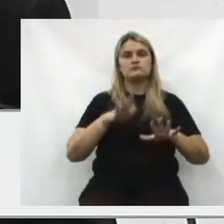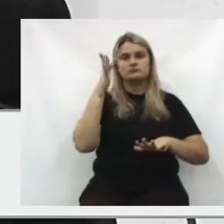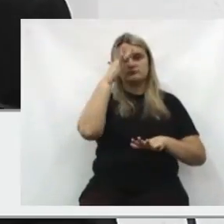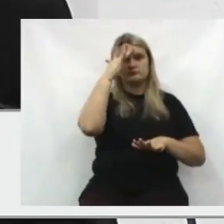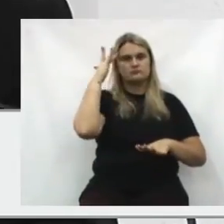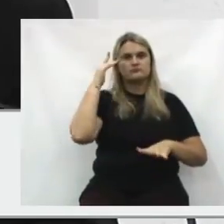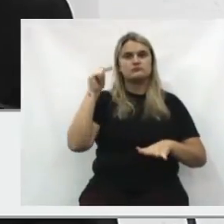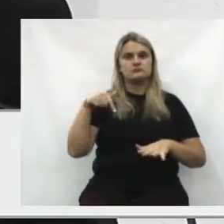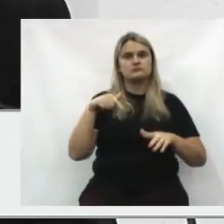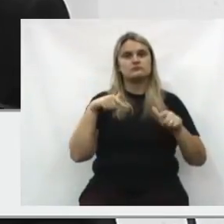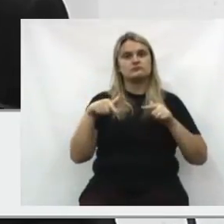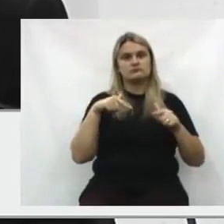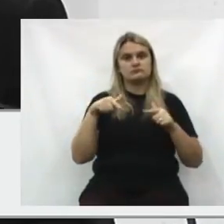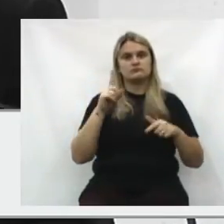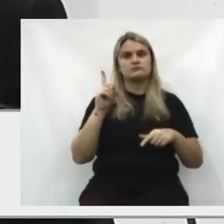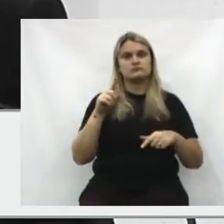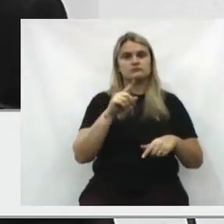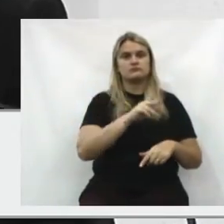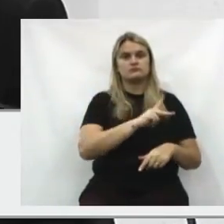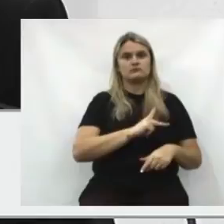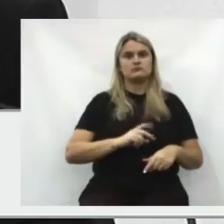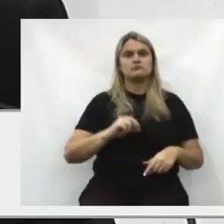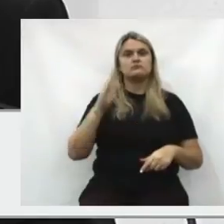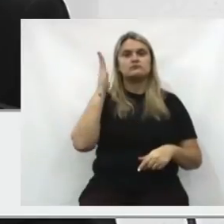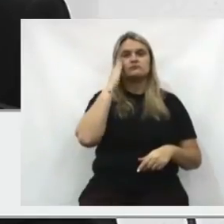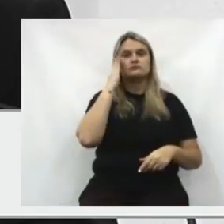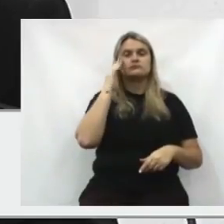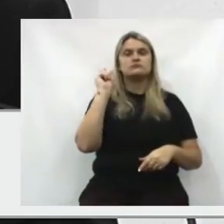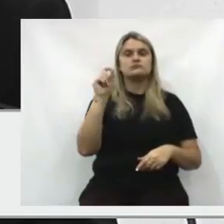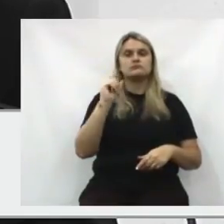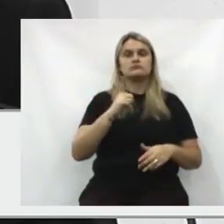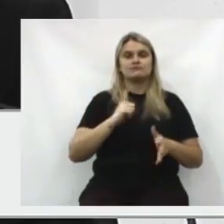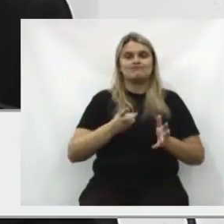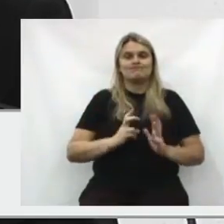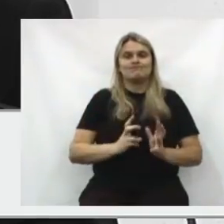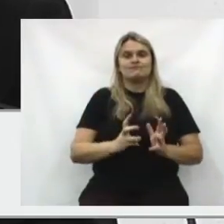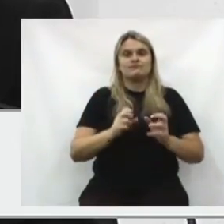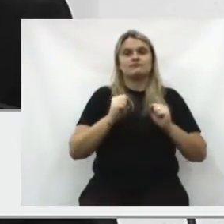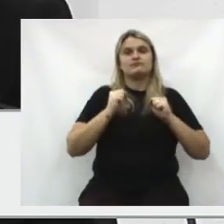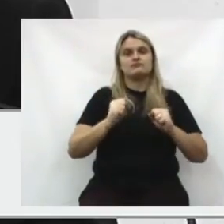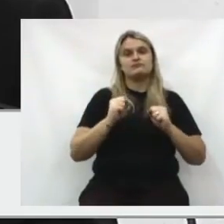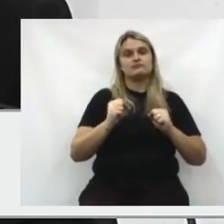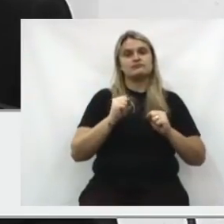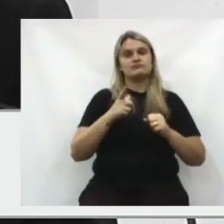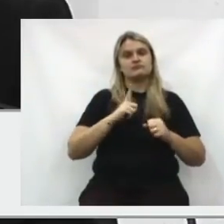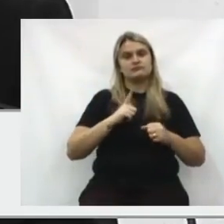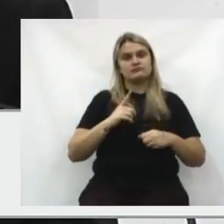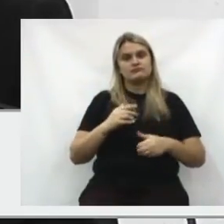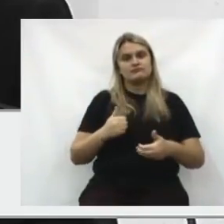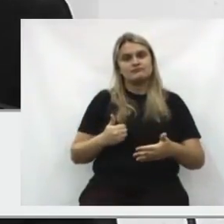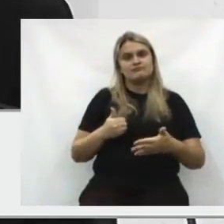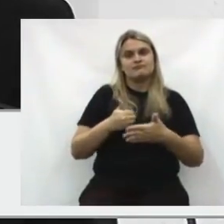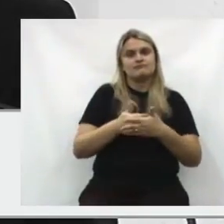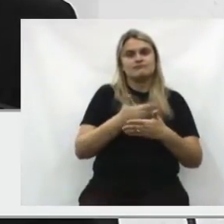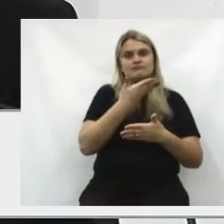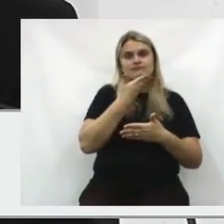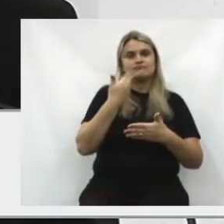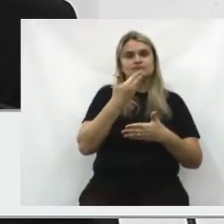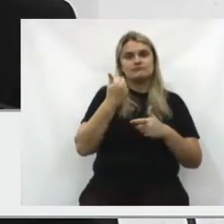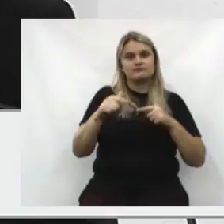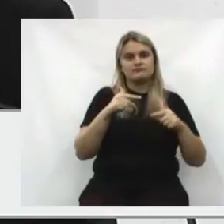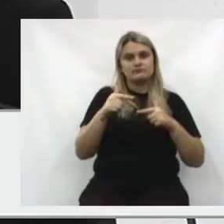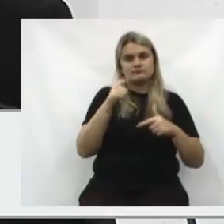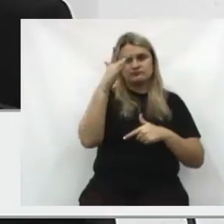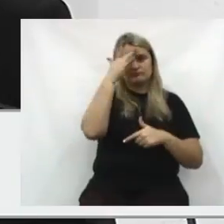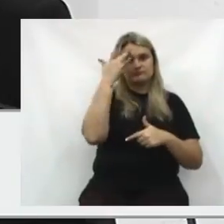porque muita gente aqui é funcionário público e sabe o que nos motiva a poder estar cada vez